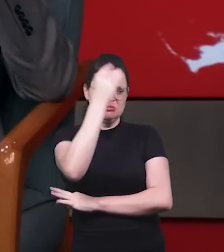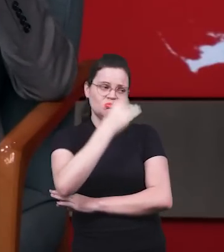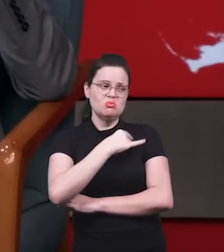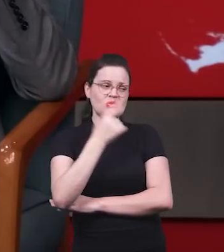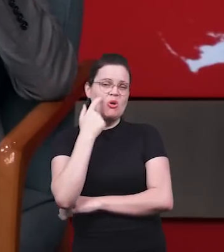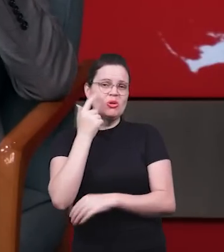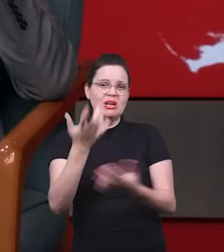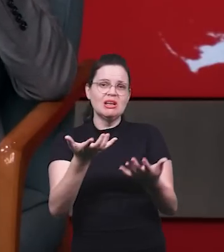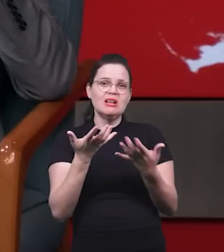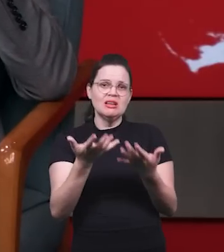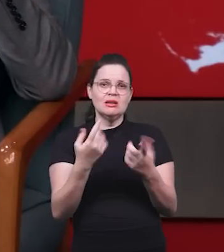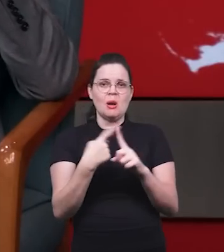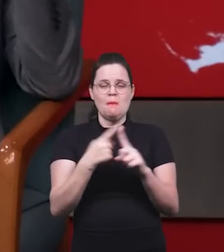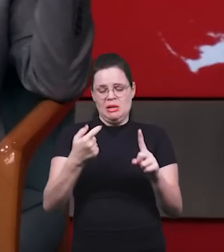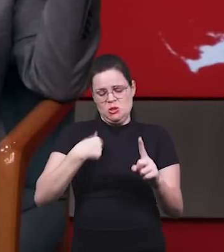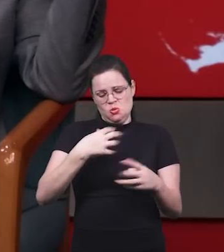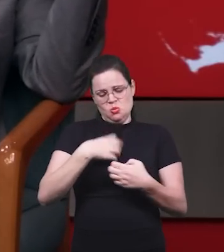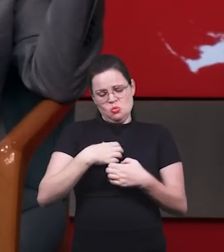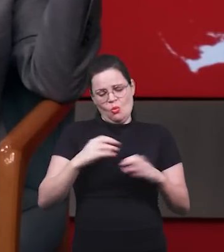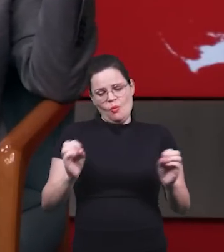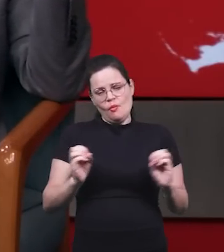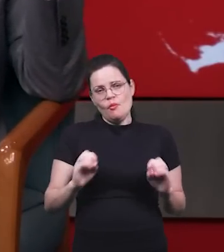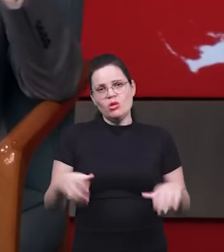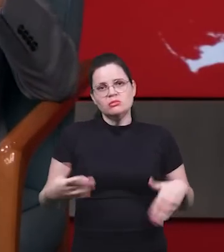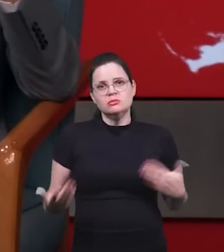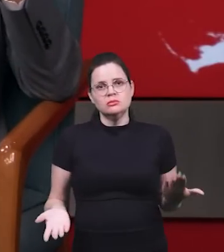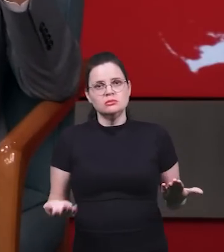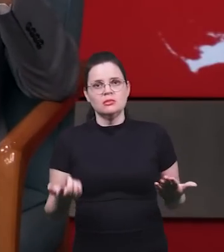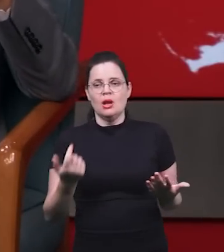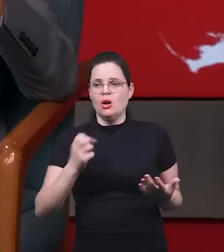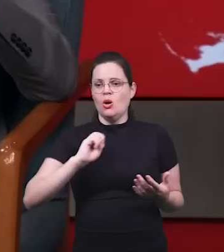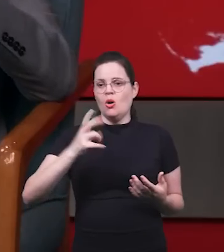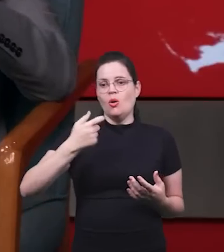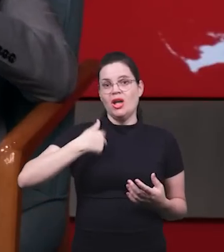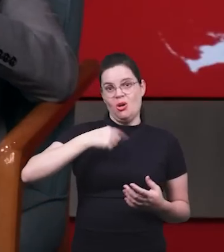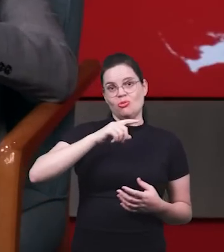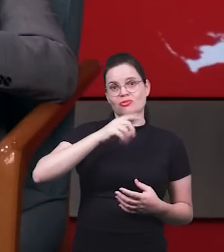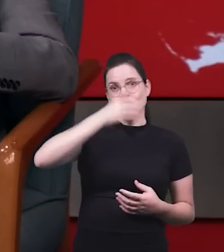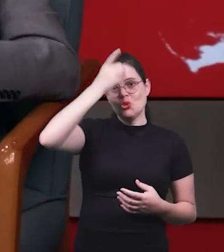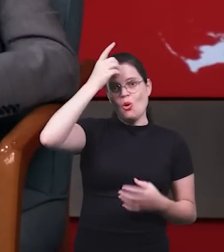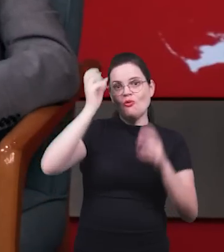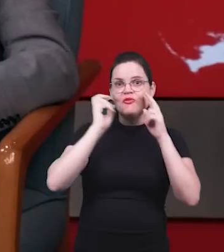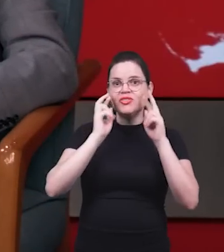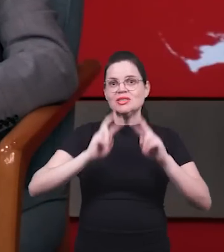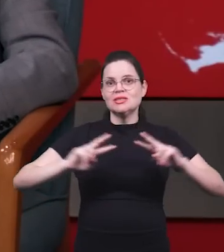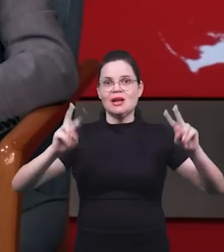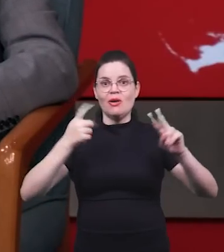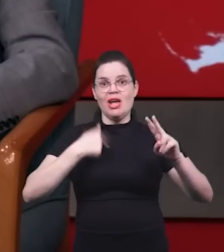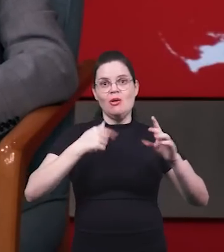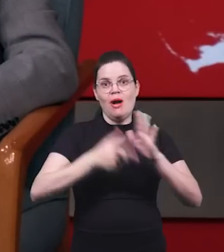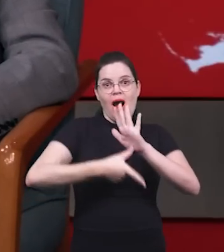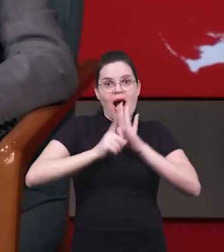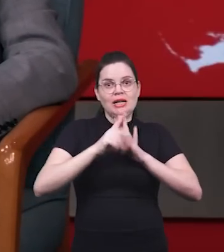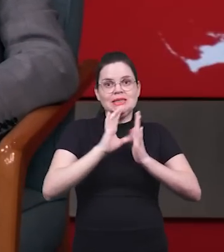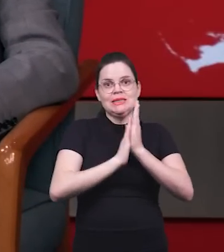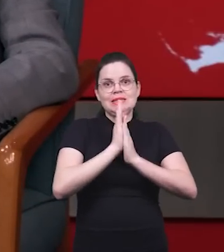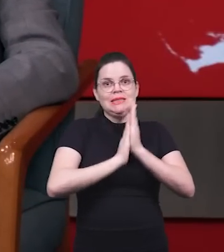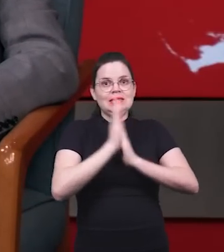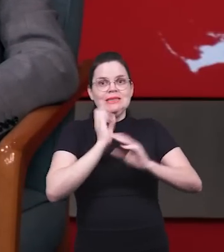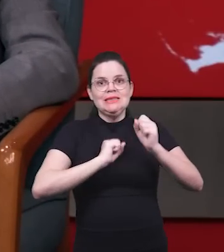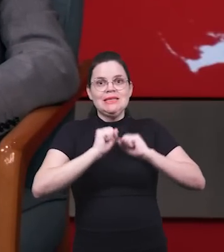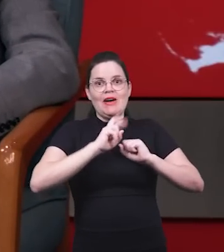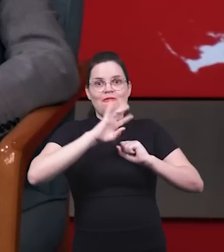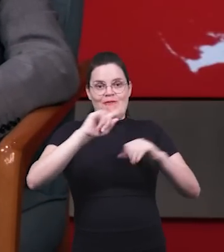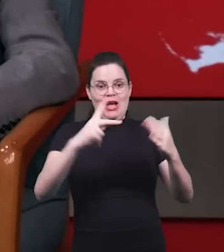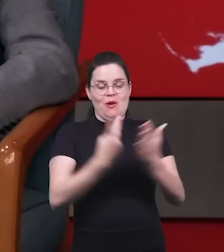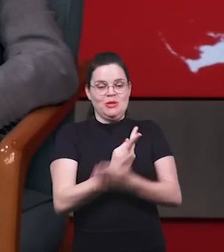Espírito Santo, talvez a manifestação de um dom espiritual. Eu fiquei naquela expectativa de